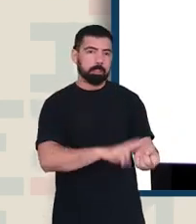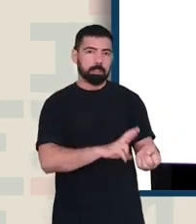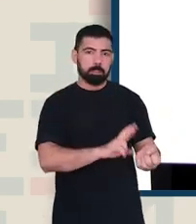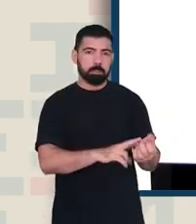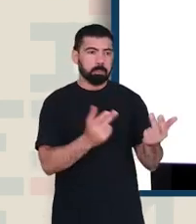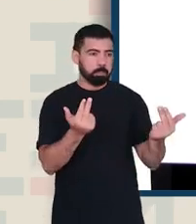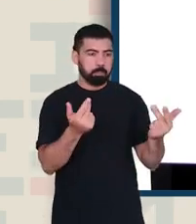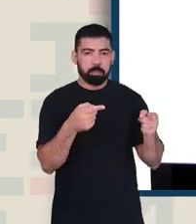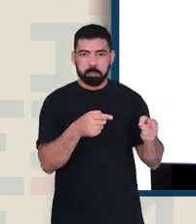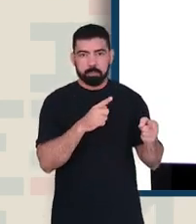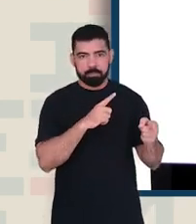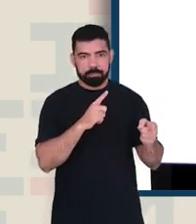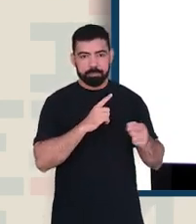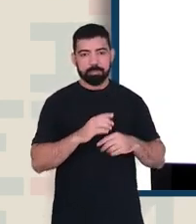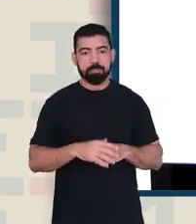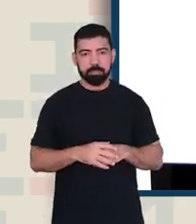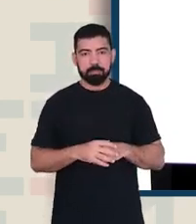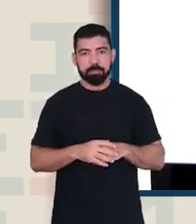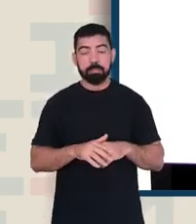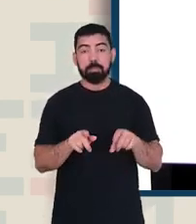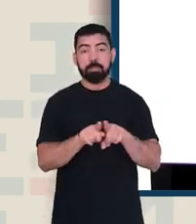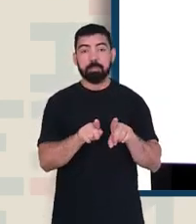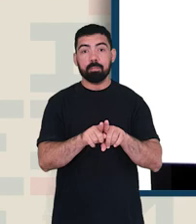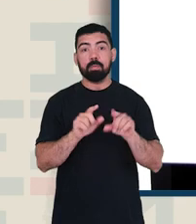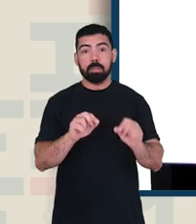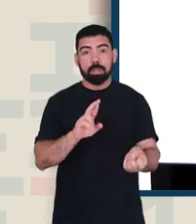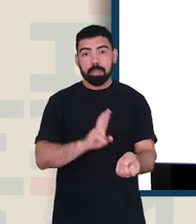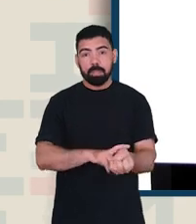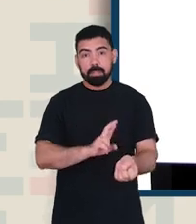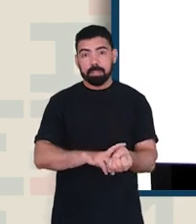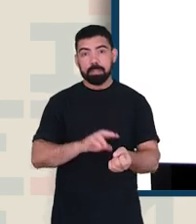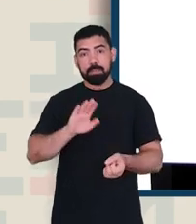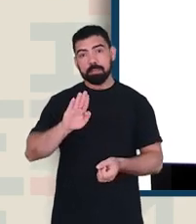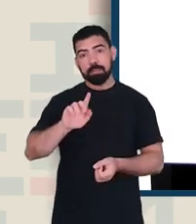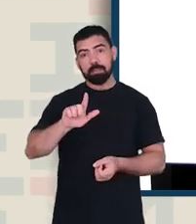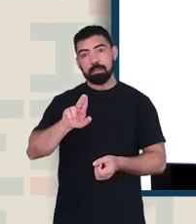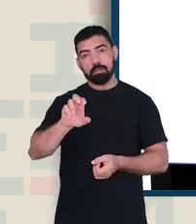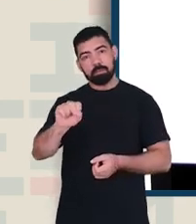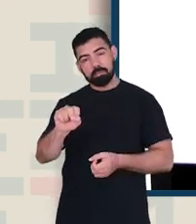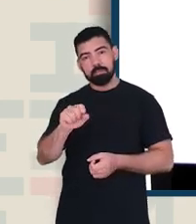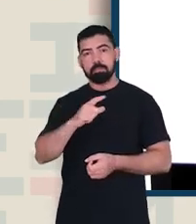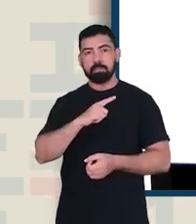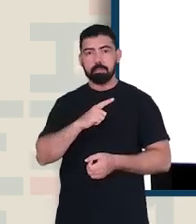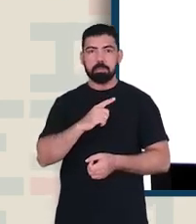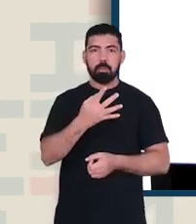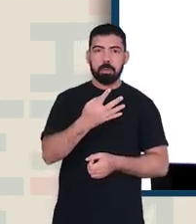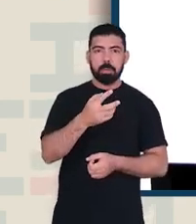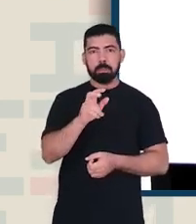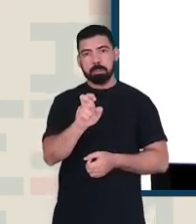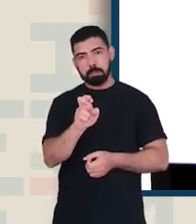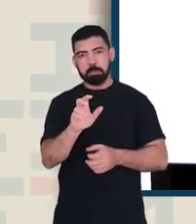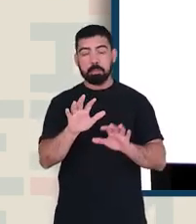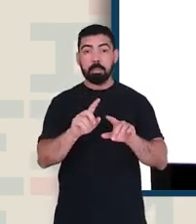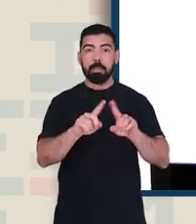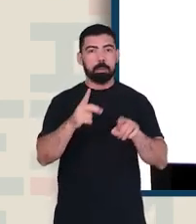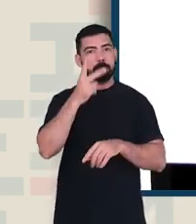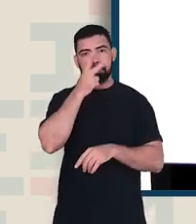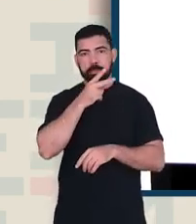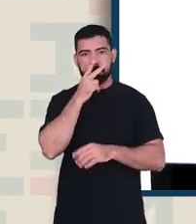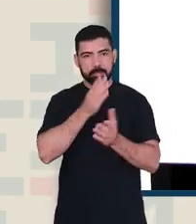de baião. Ritmo de blues, então tem 2, 3, 4, 5 possibilidades, mas são sempre os